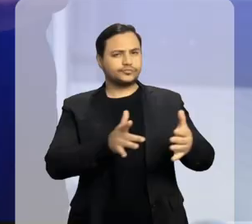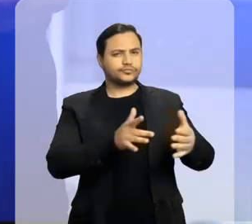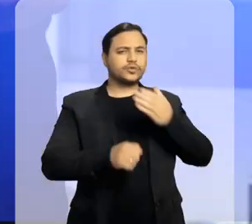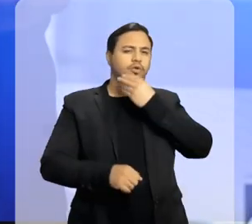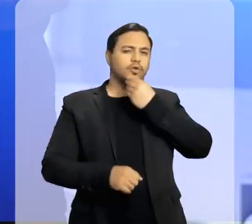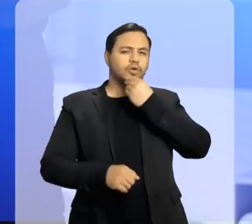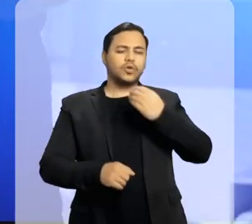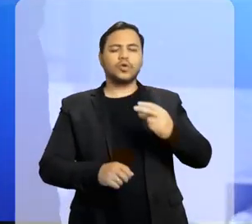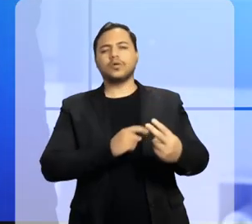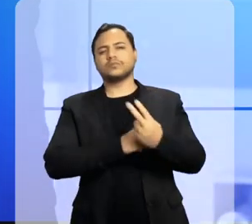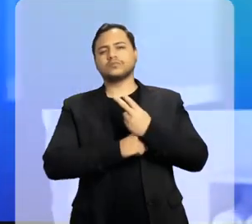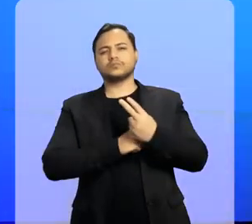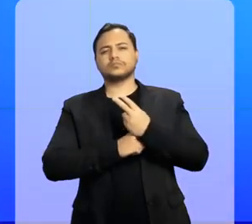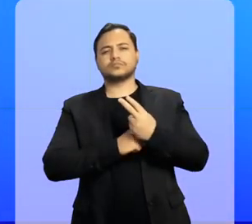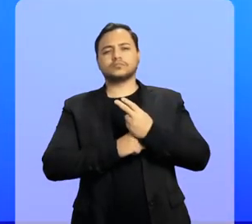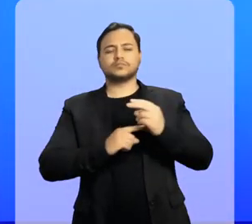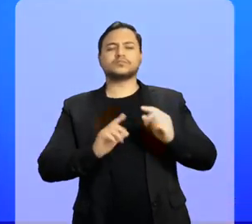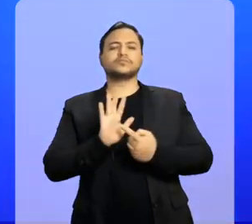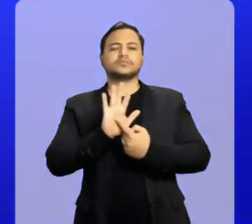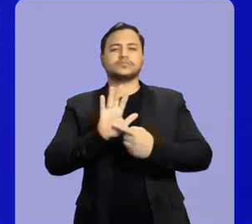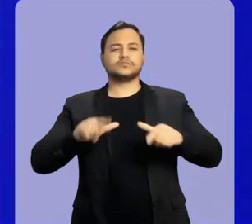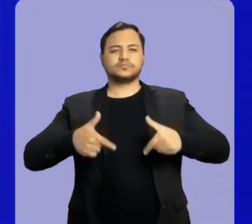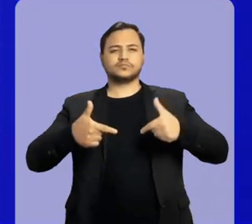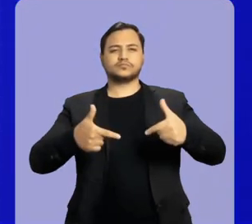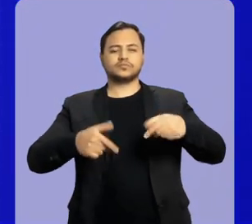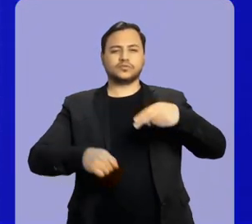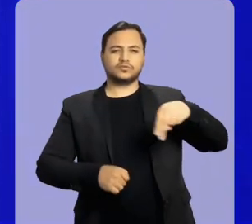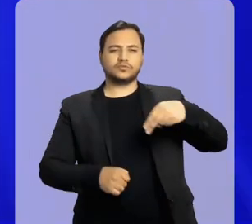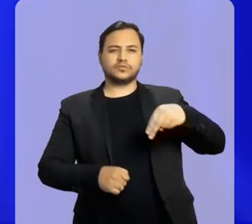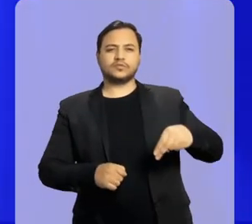mostra atitude. Novembro, mês mundial de